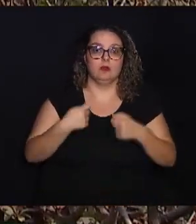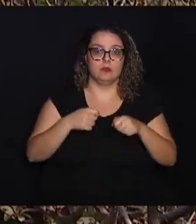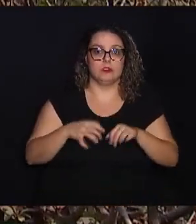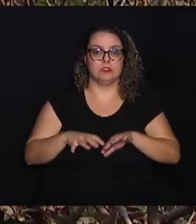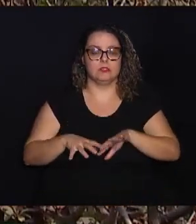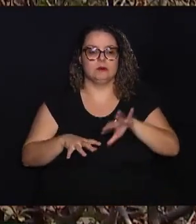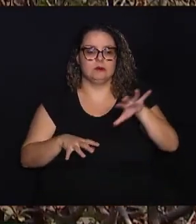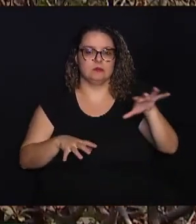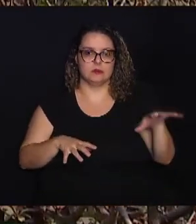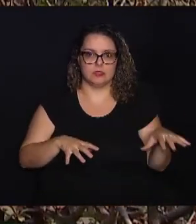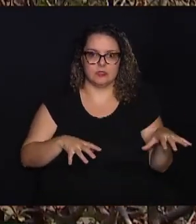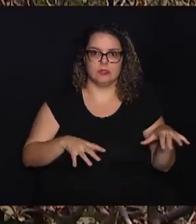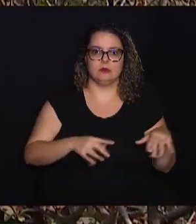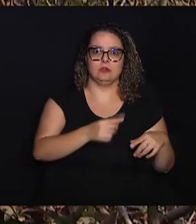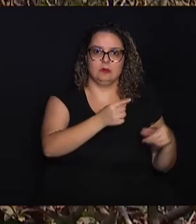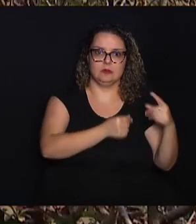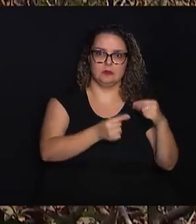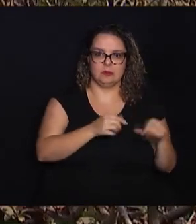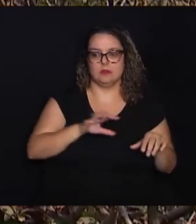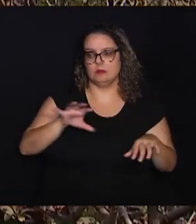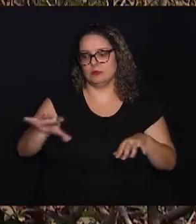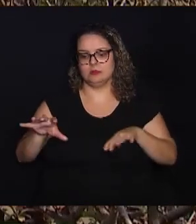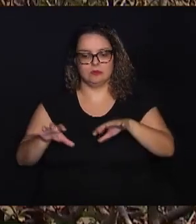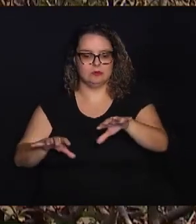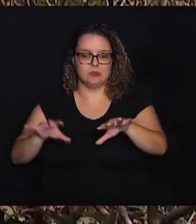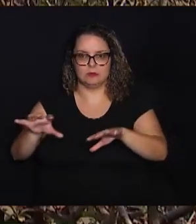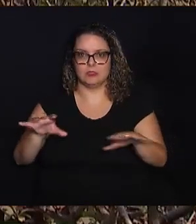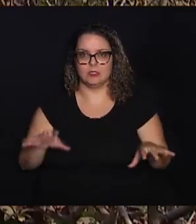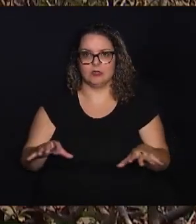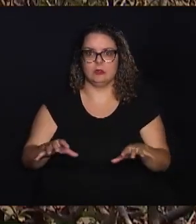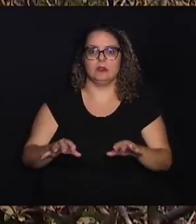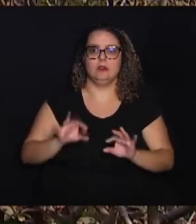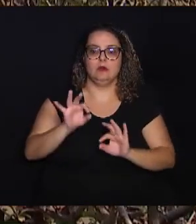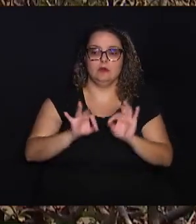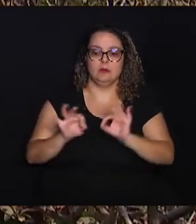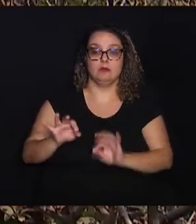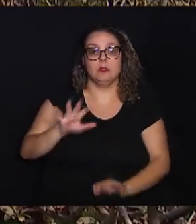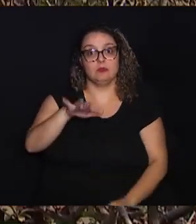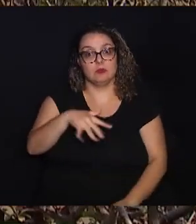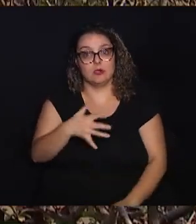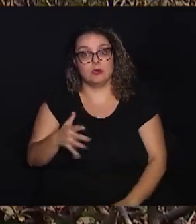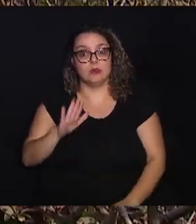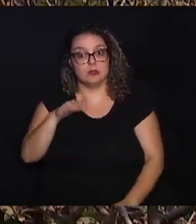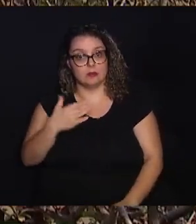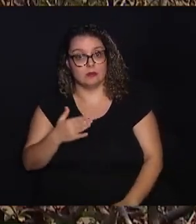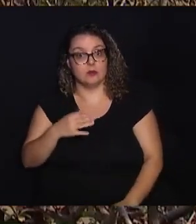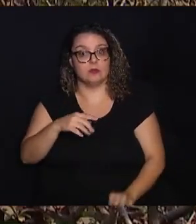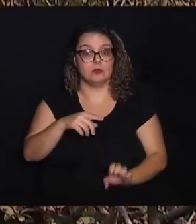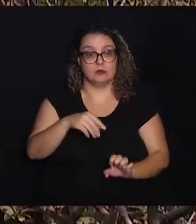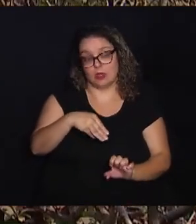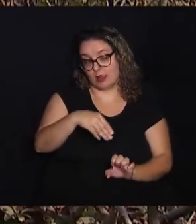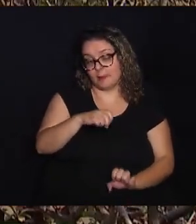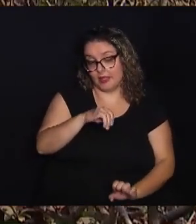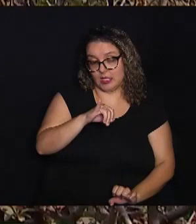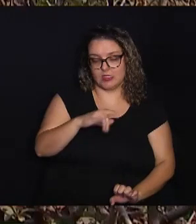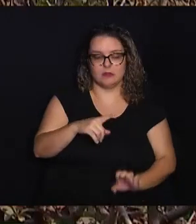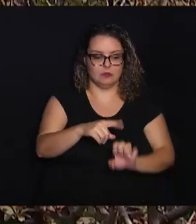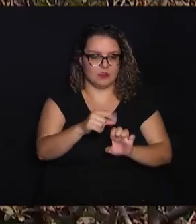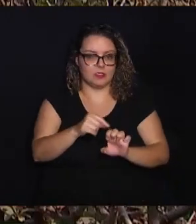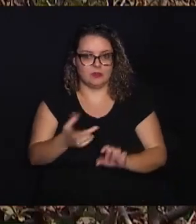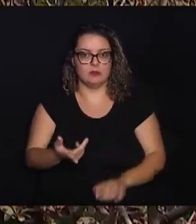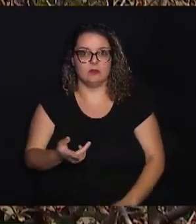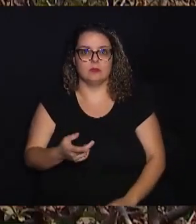separar questões financeiras disso, daquilo, montar uma planilha, porque quando você é MEI, você tem que fazer uma declaração